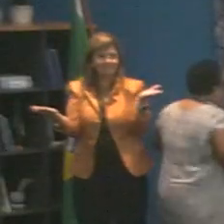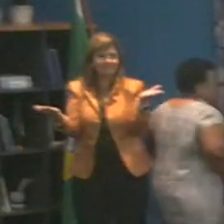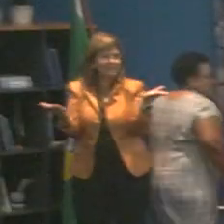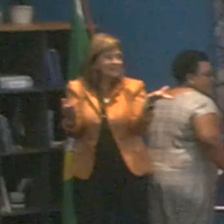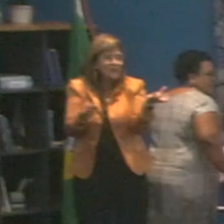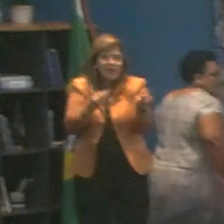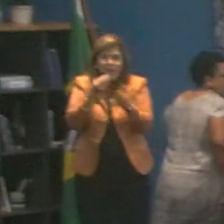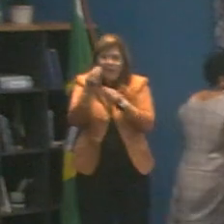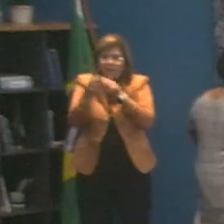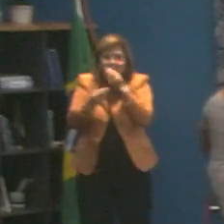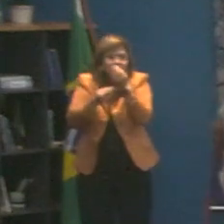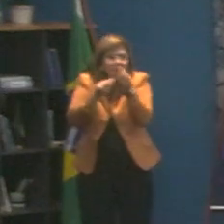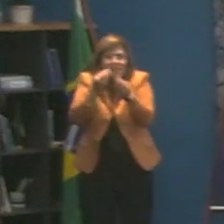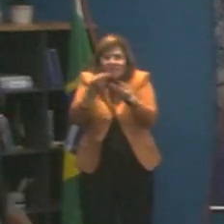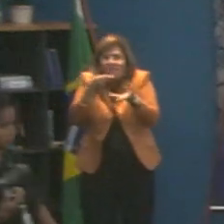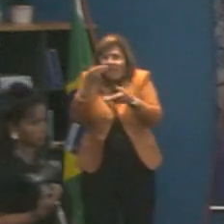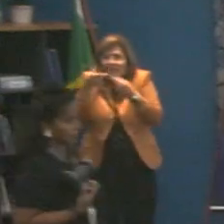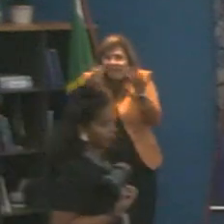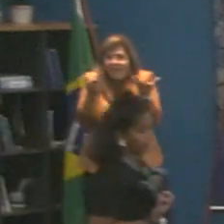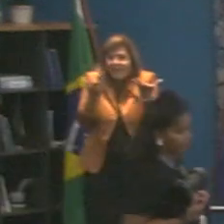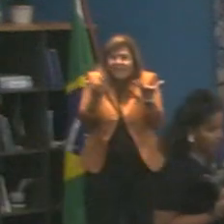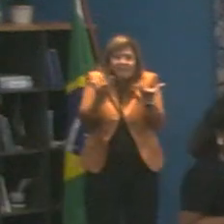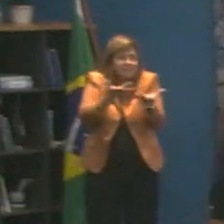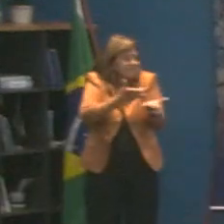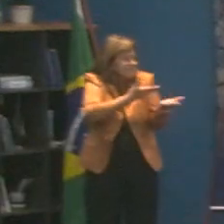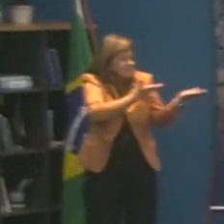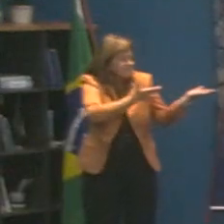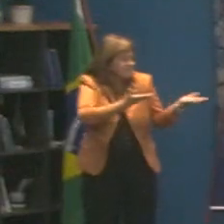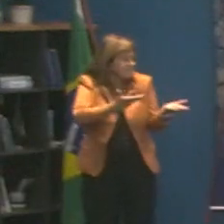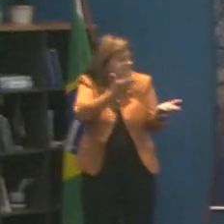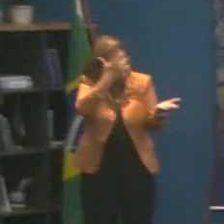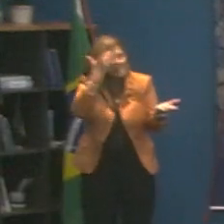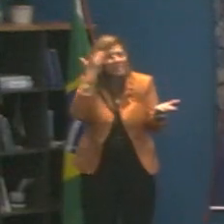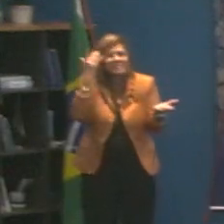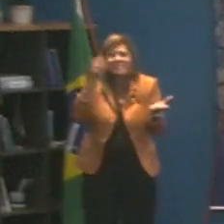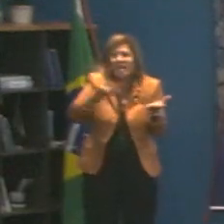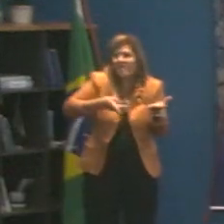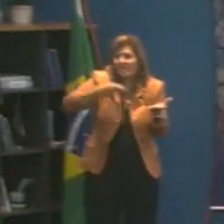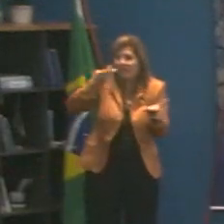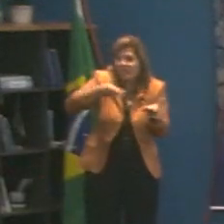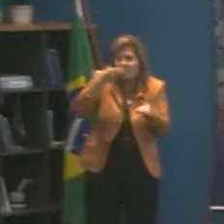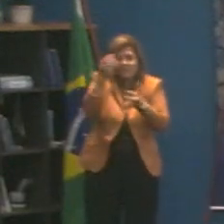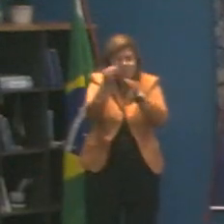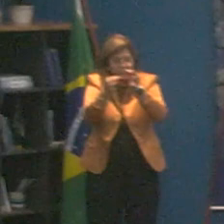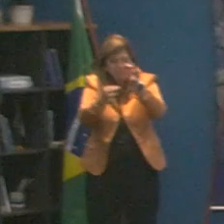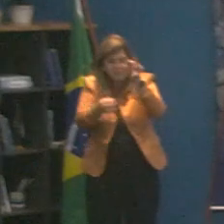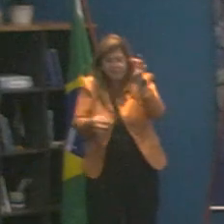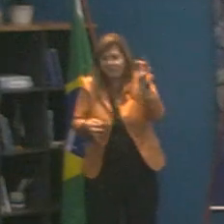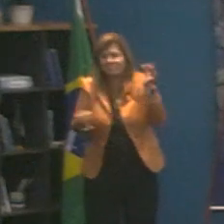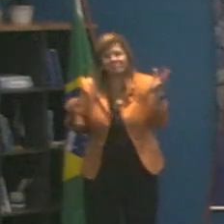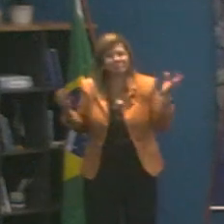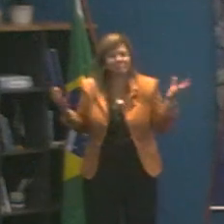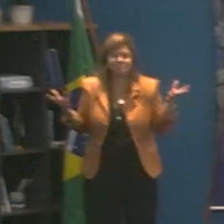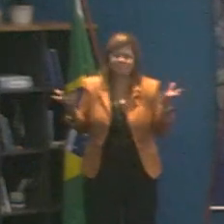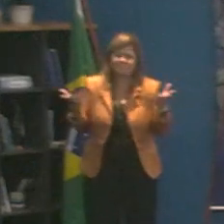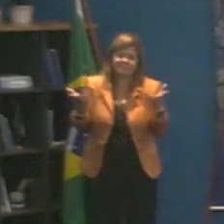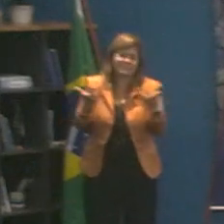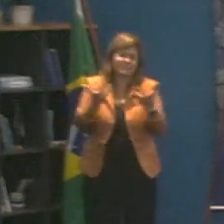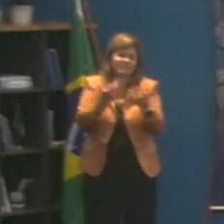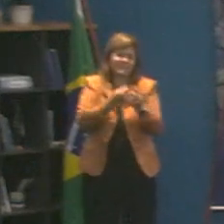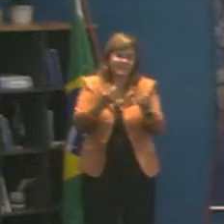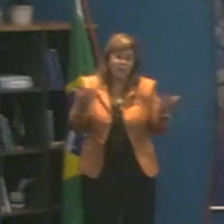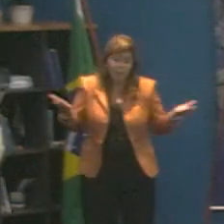tanto conhecimento, né, que todas as pessoas trouxeram aqui neste recinto